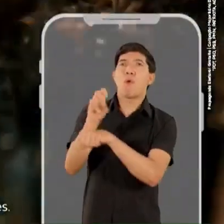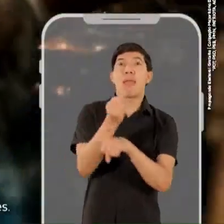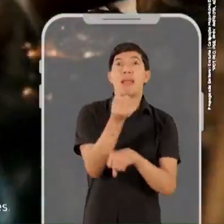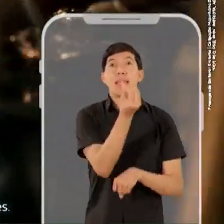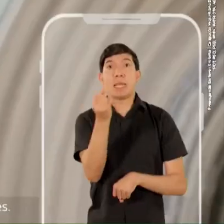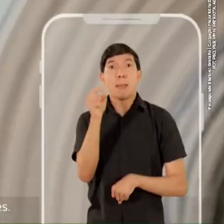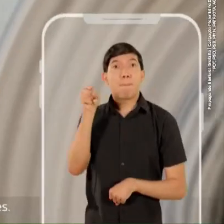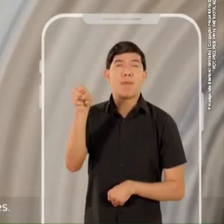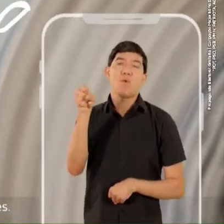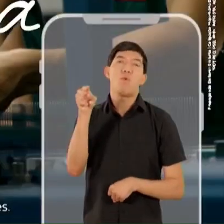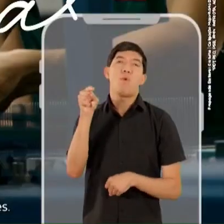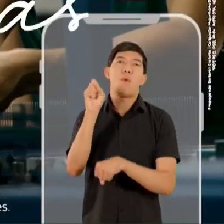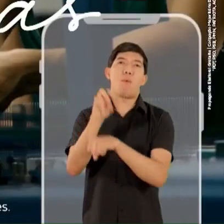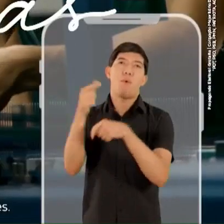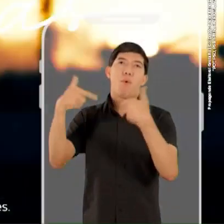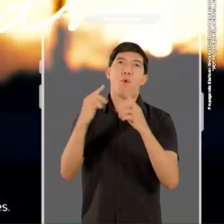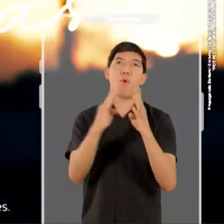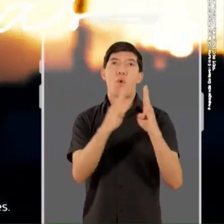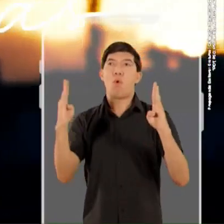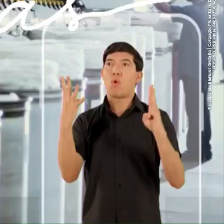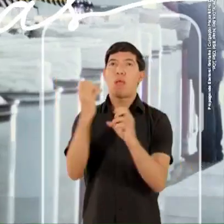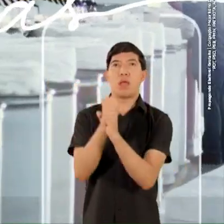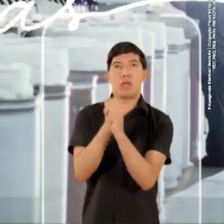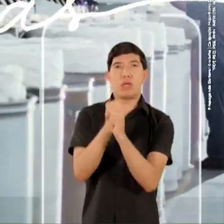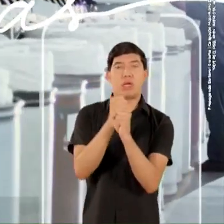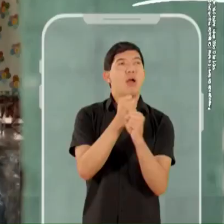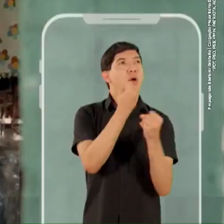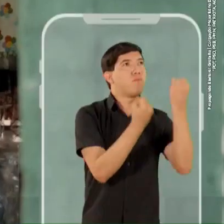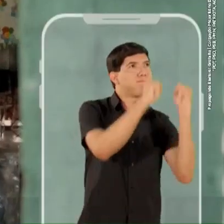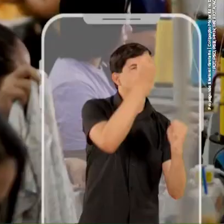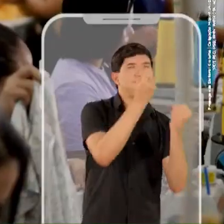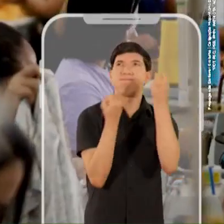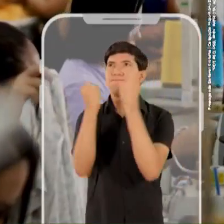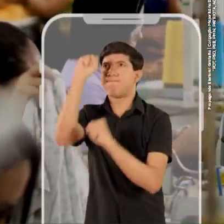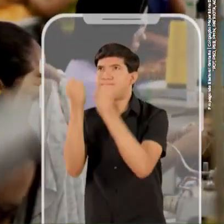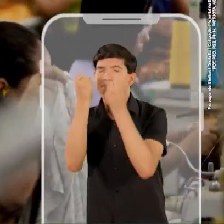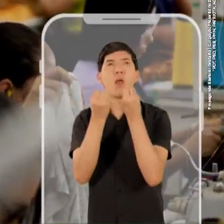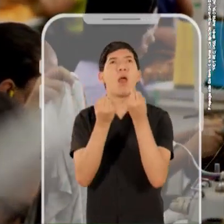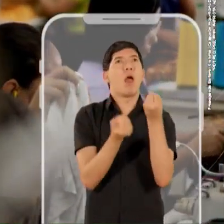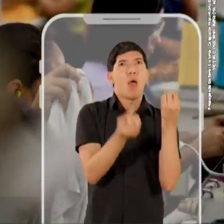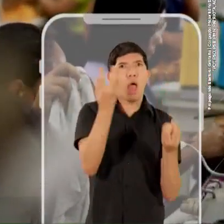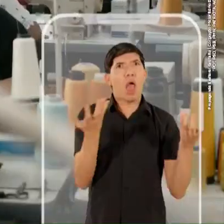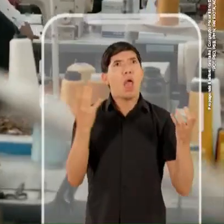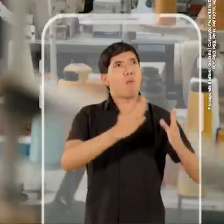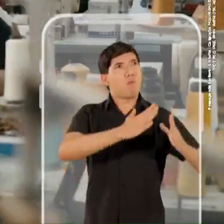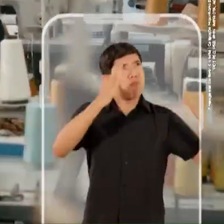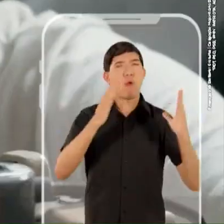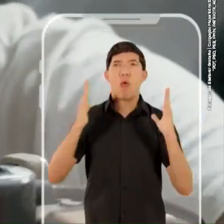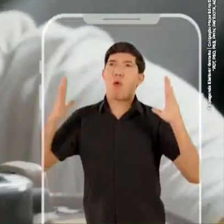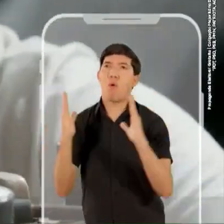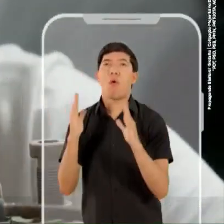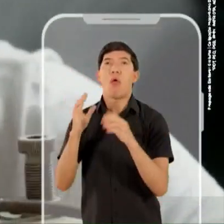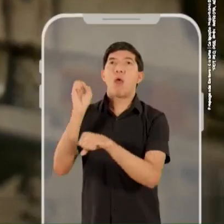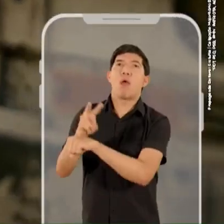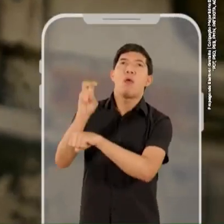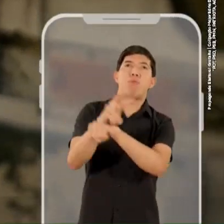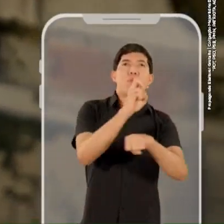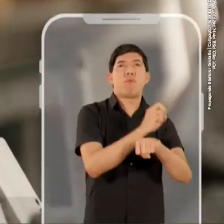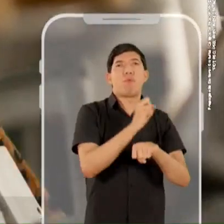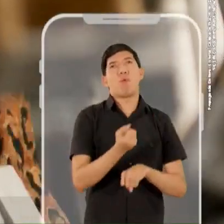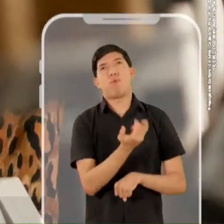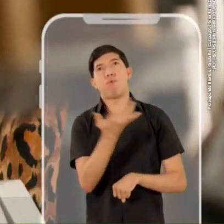com o fortalecimento das indústrias cearenses, grandes, pequenas e médias como esta aqui, que emprega centenas